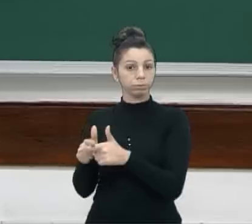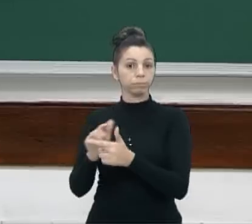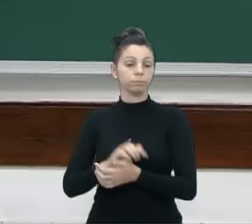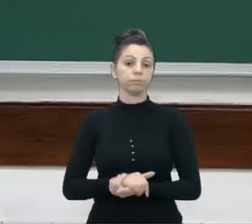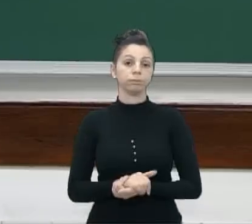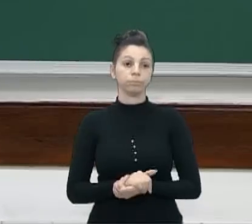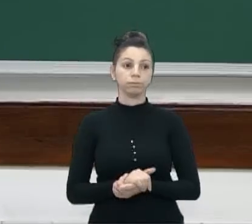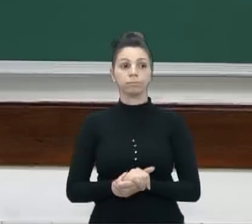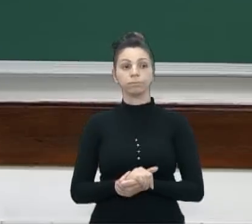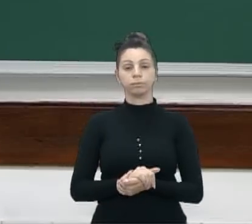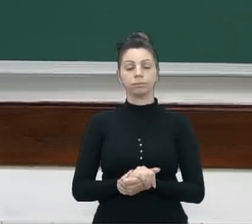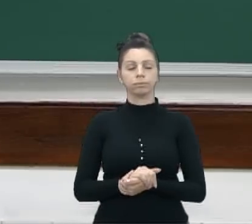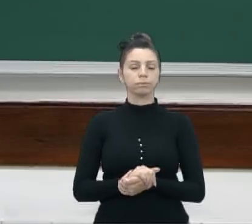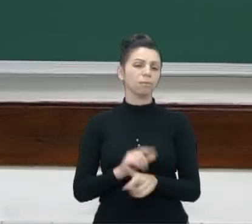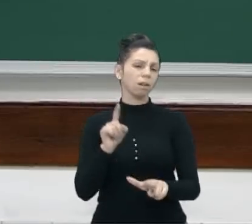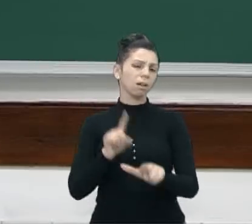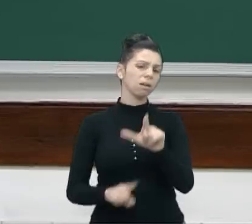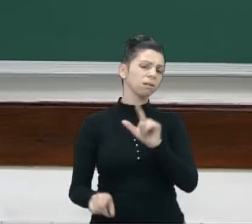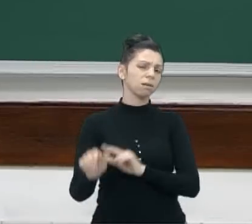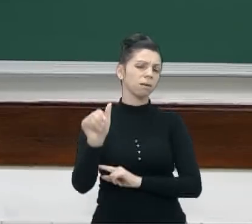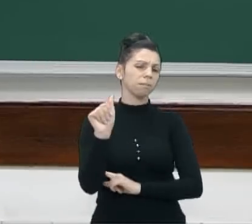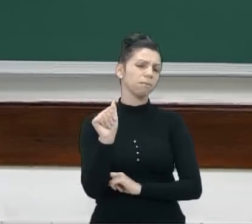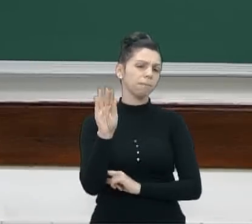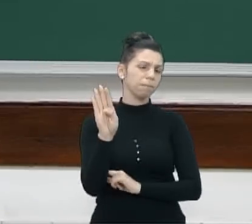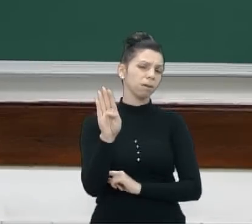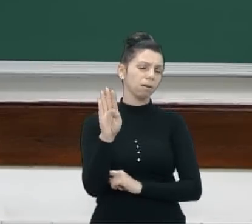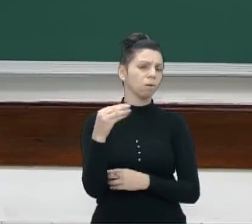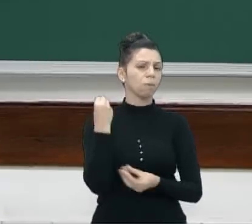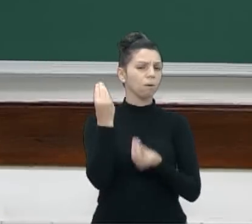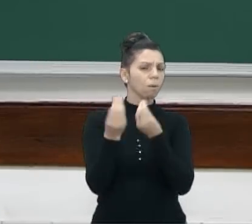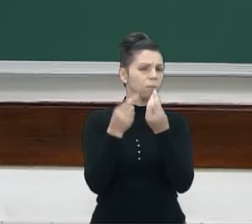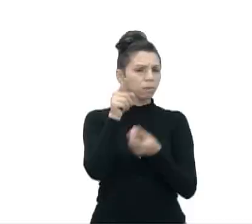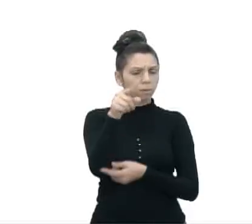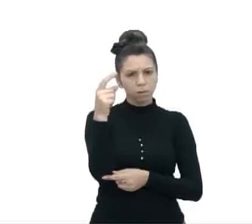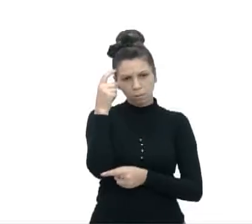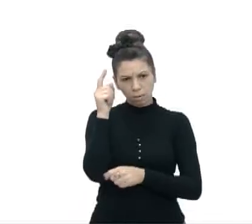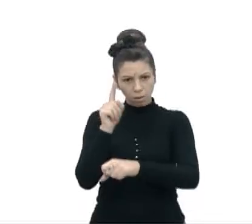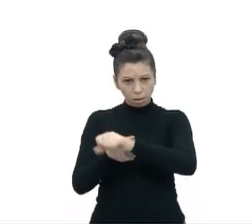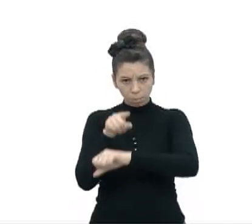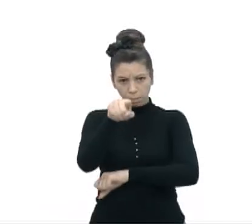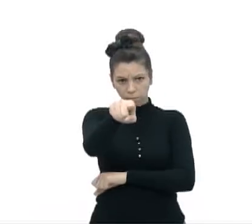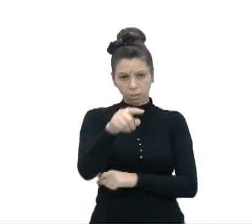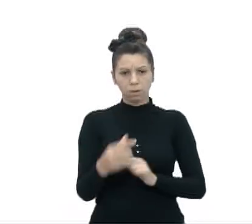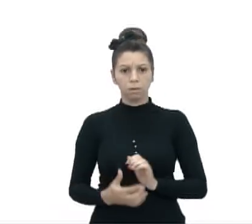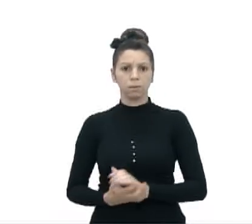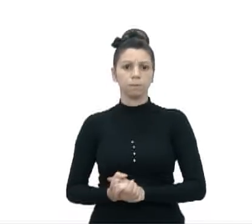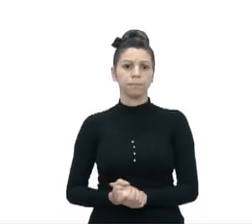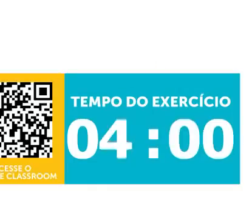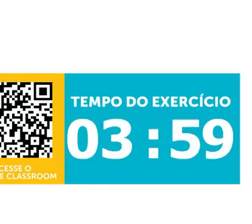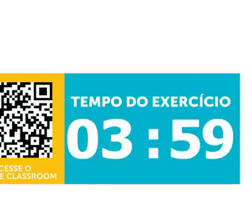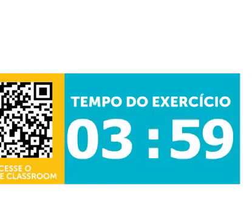letra B? Como é que será que vocês vão pensar a letra B? Tempo aí para vocês.